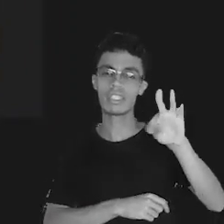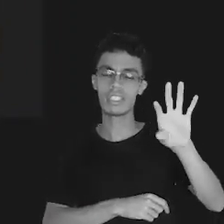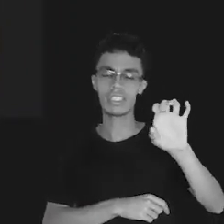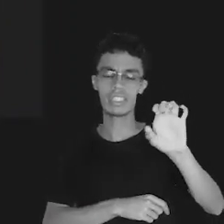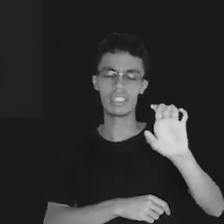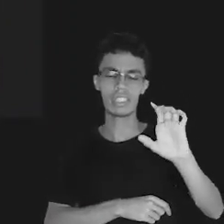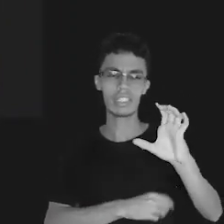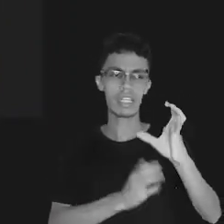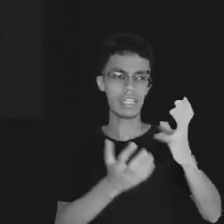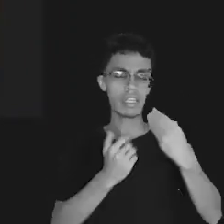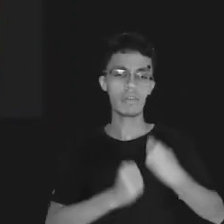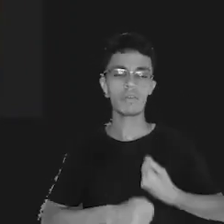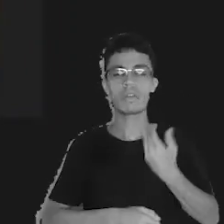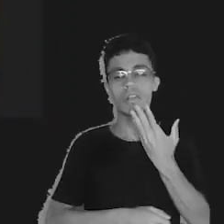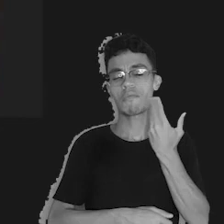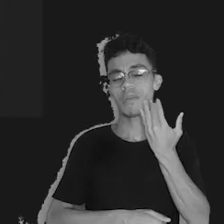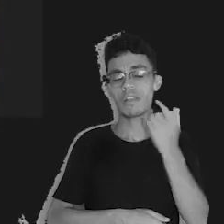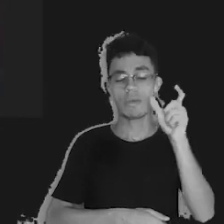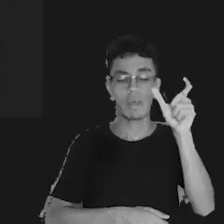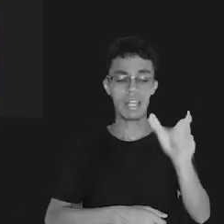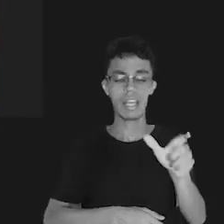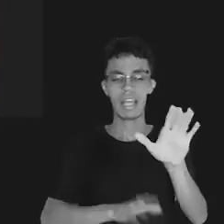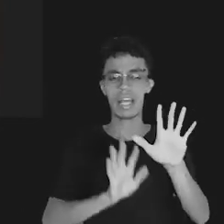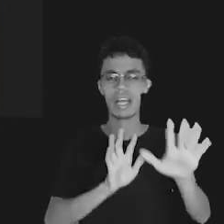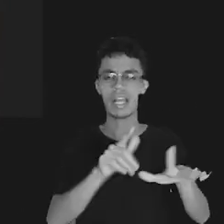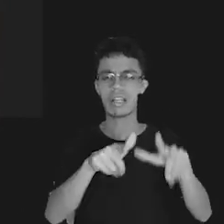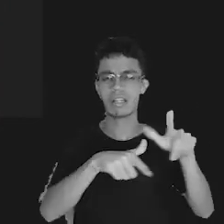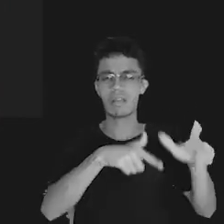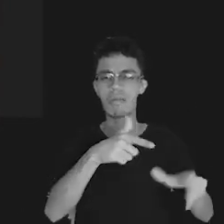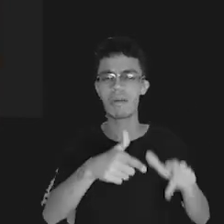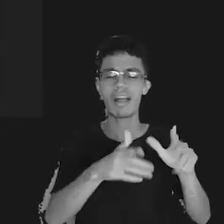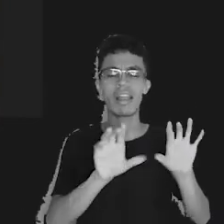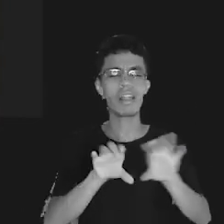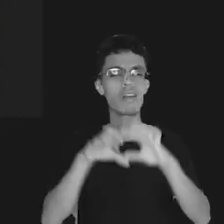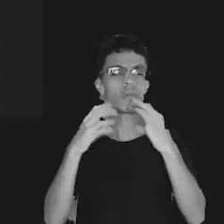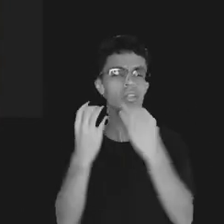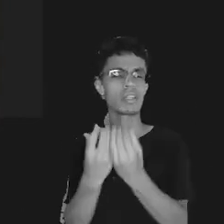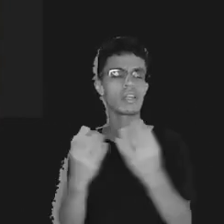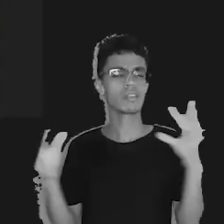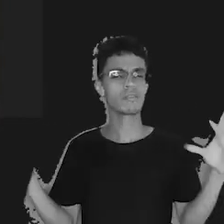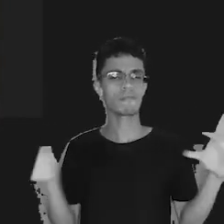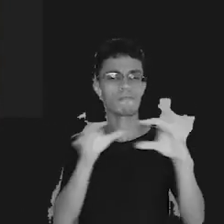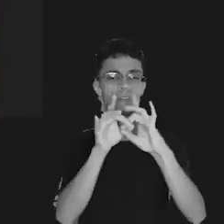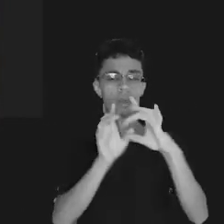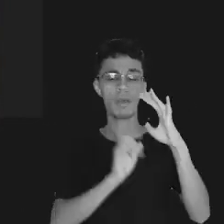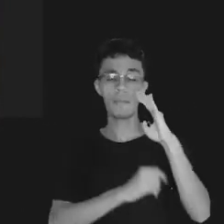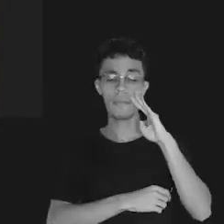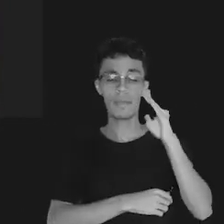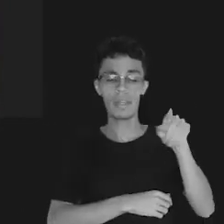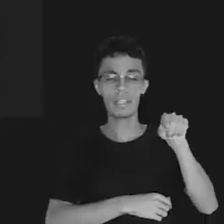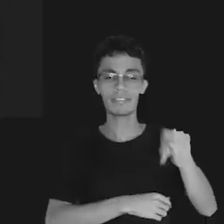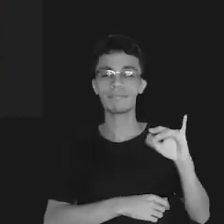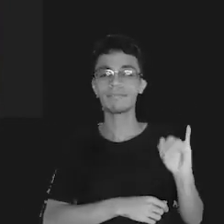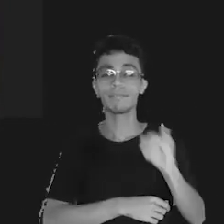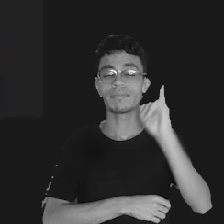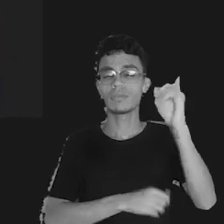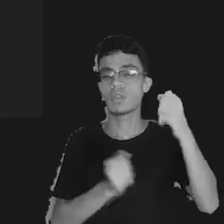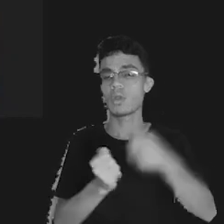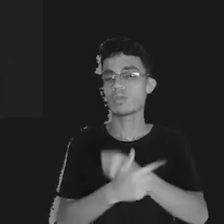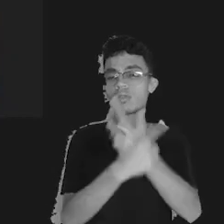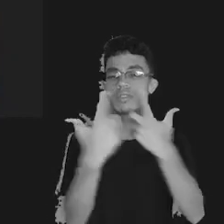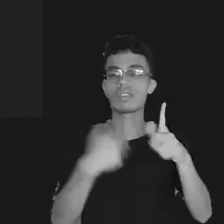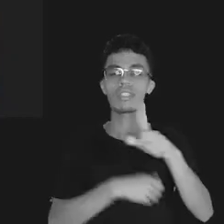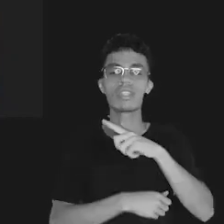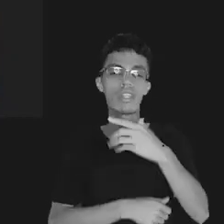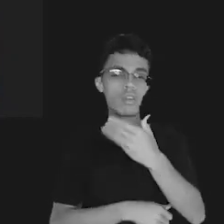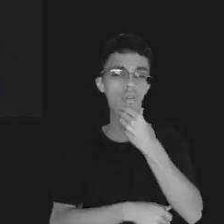O agente não é parte essencial de vossa comunidade? Pretendeis muita sorte. Os